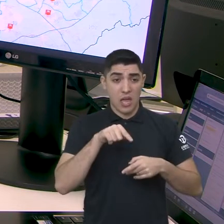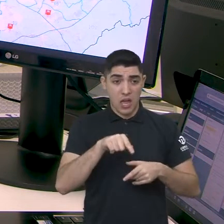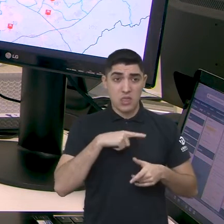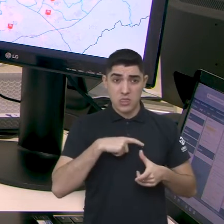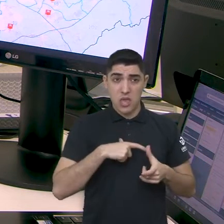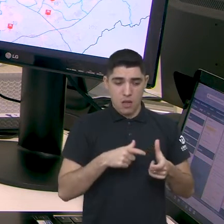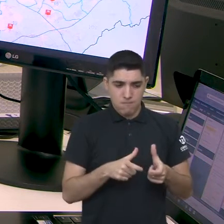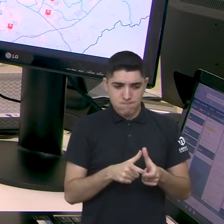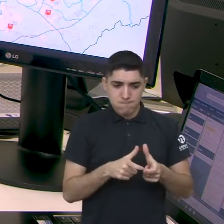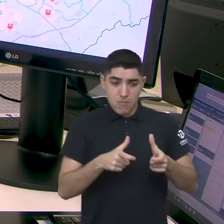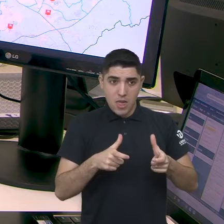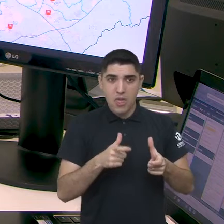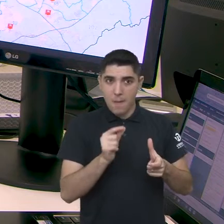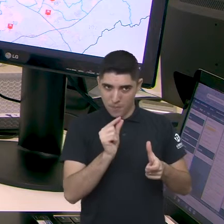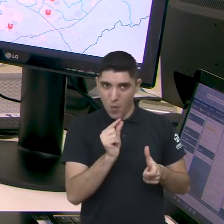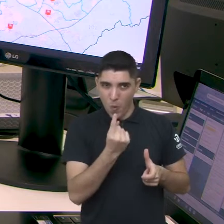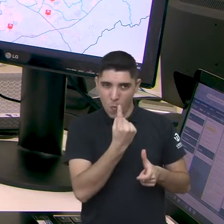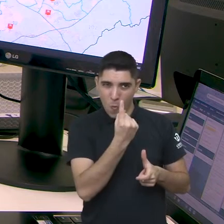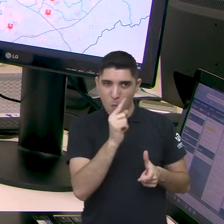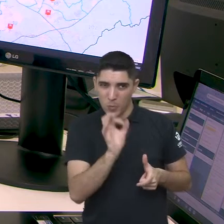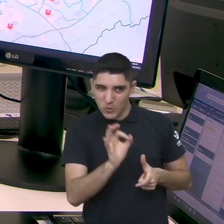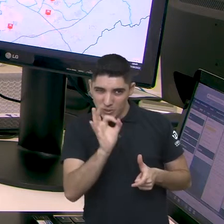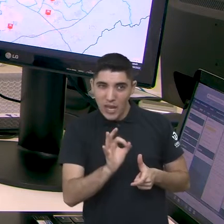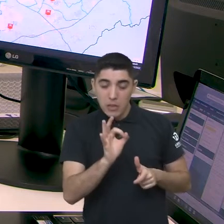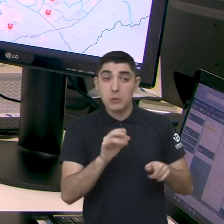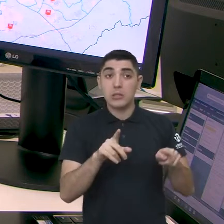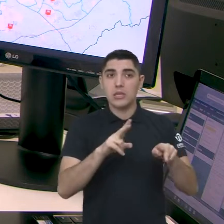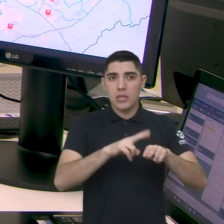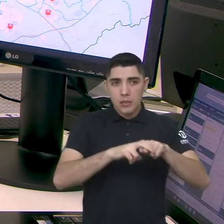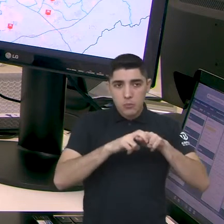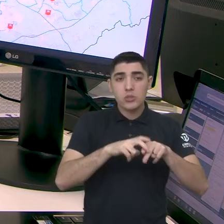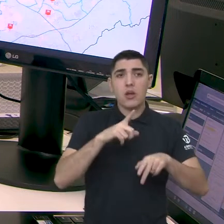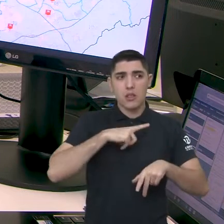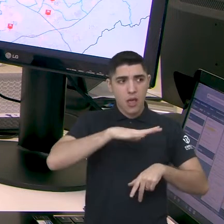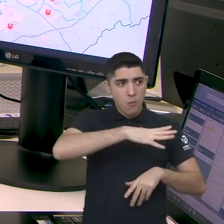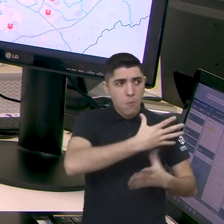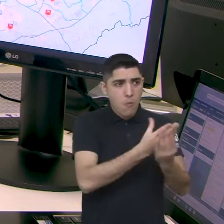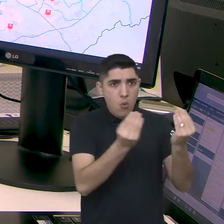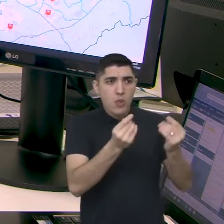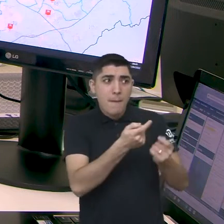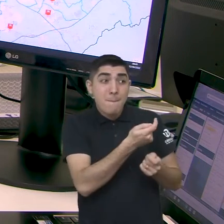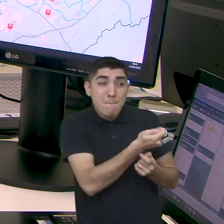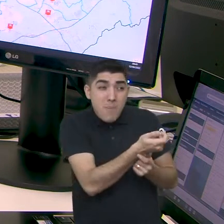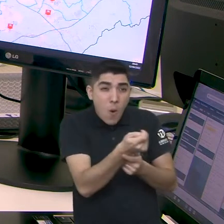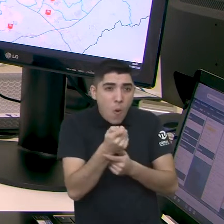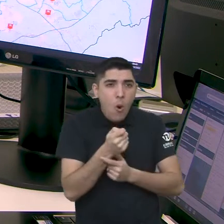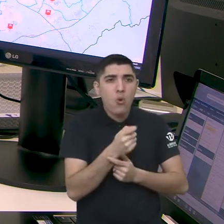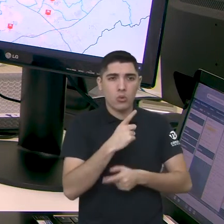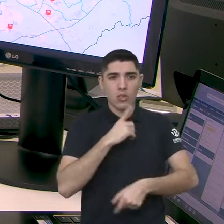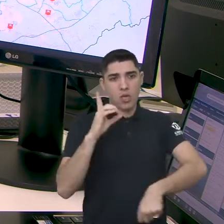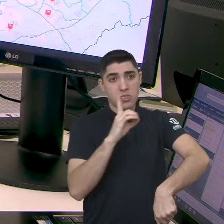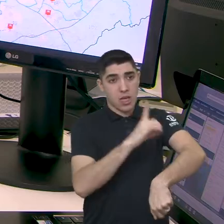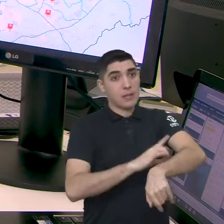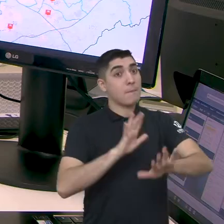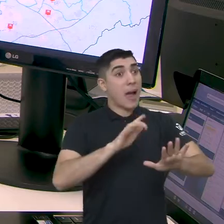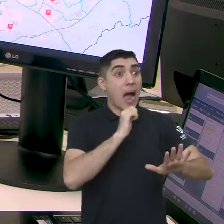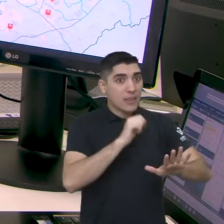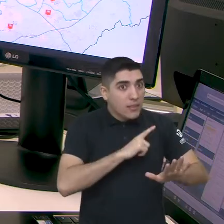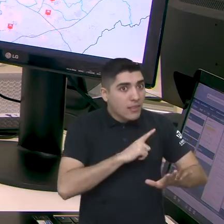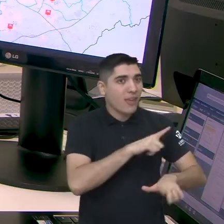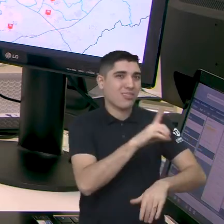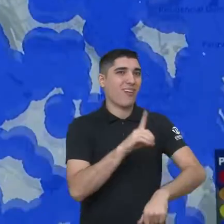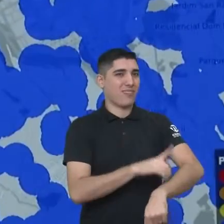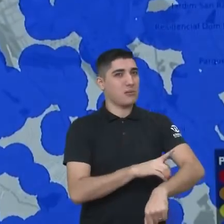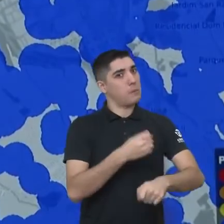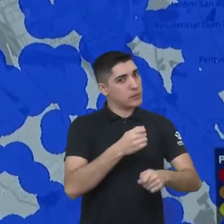discreto aumento e até a permanência aí de circulação viral, com poucos casos de dengue, mas ainda acontecendo, se devem